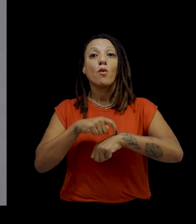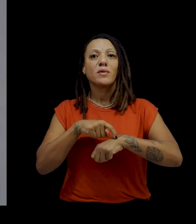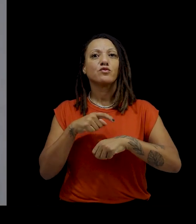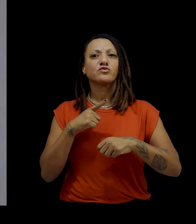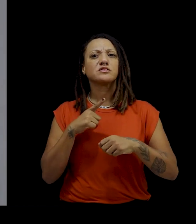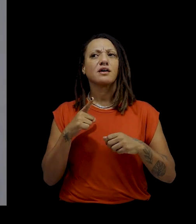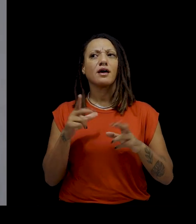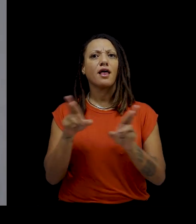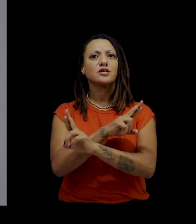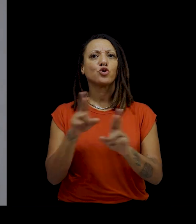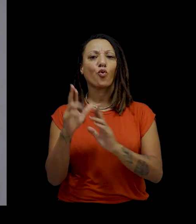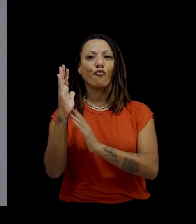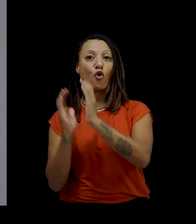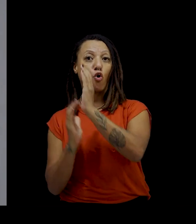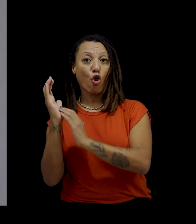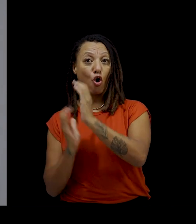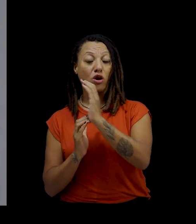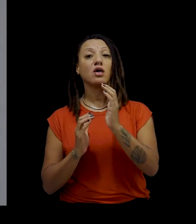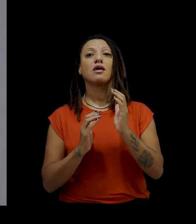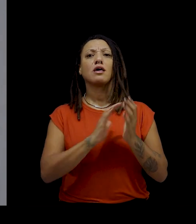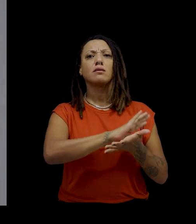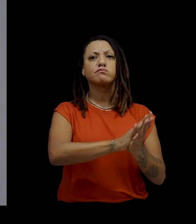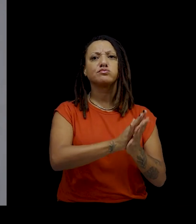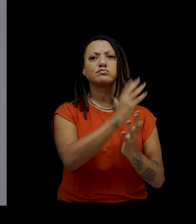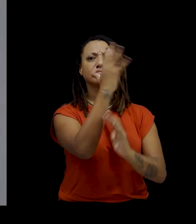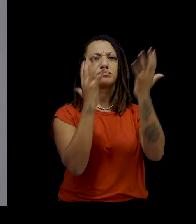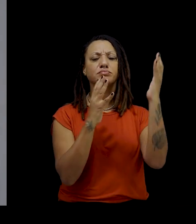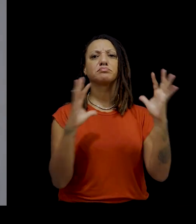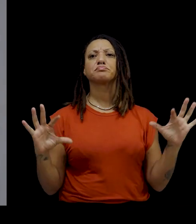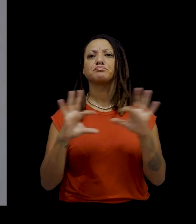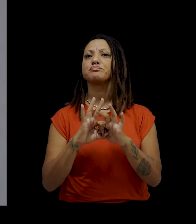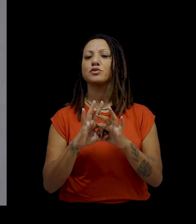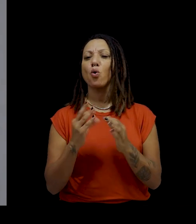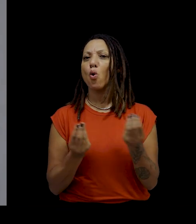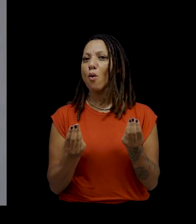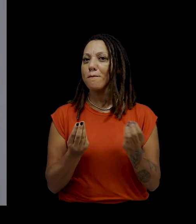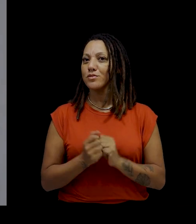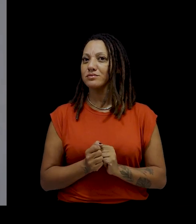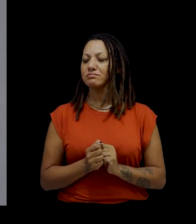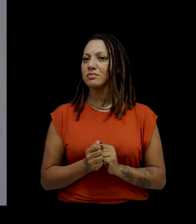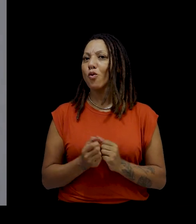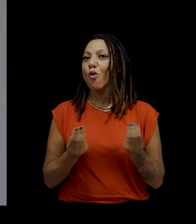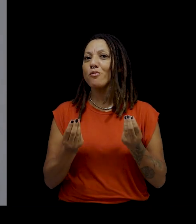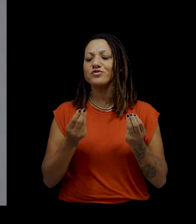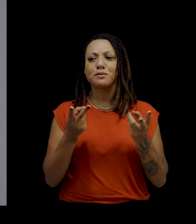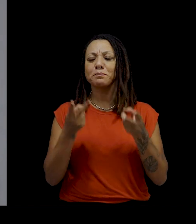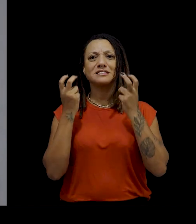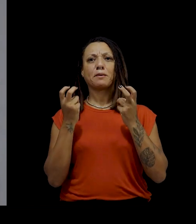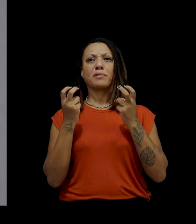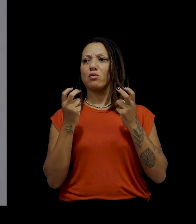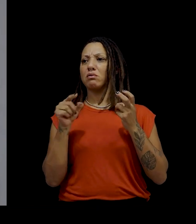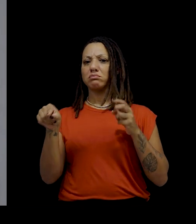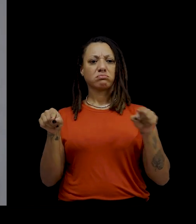que o folclore e os desastres ambientais eles podiam estar coligados? Então, qual foi o insight, o